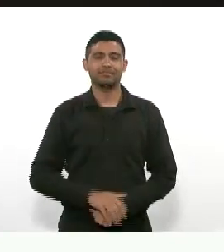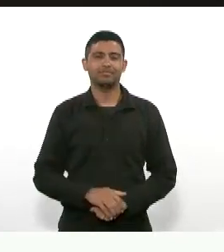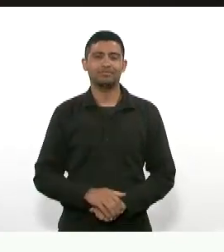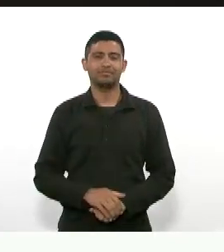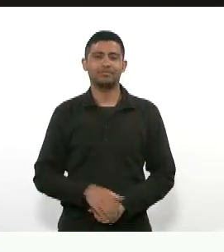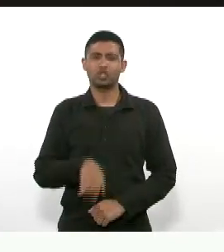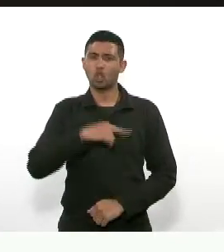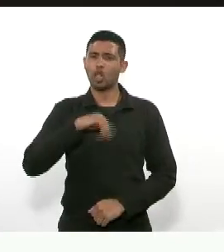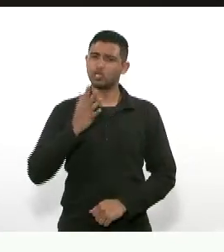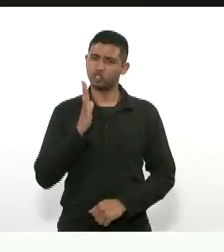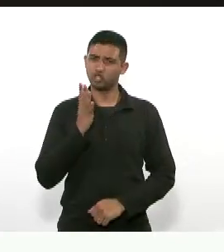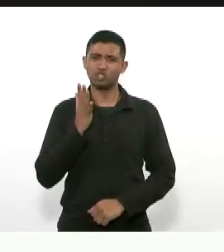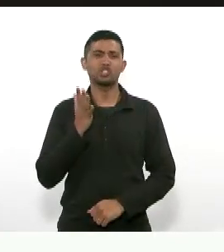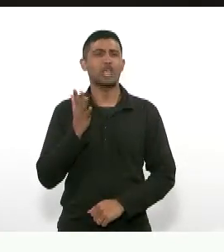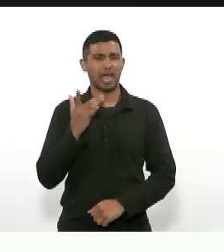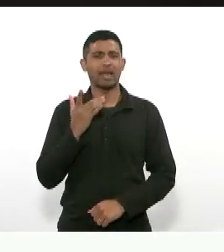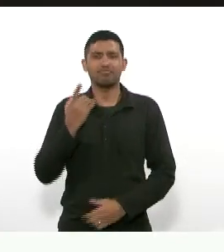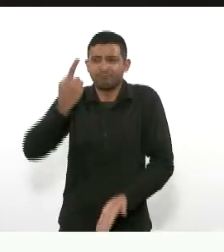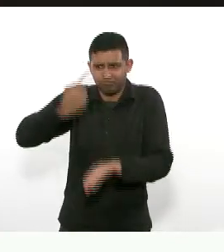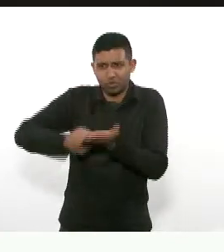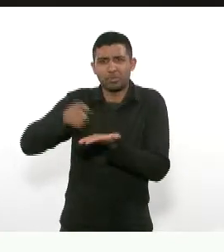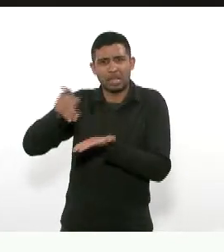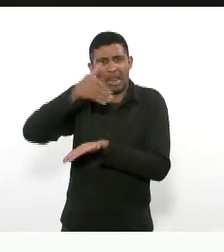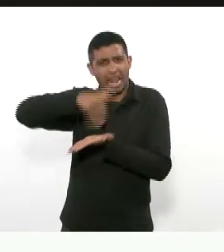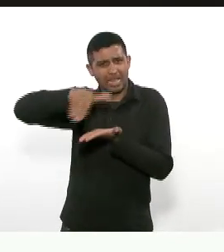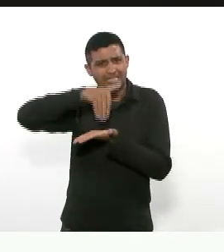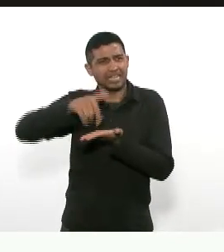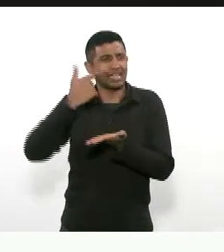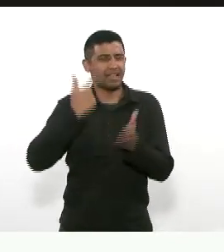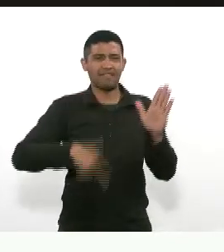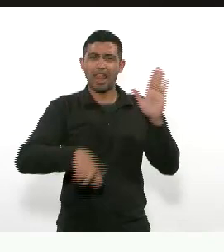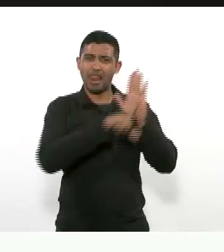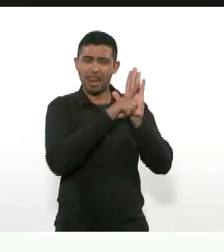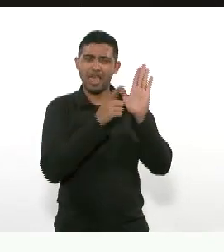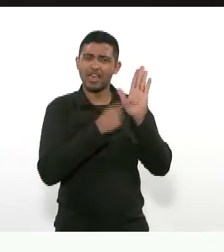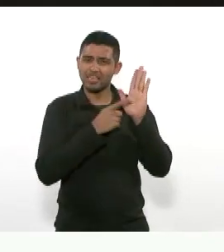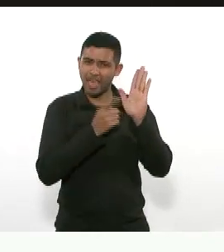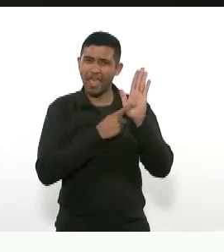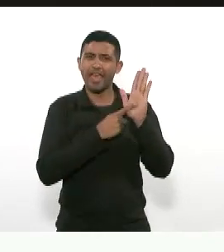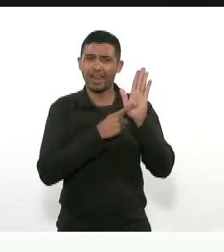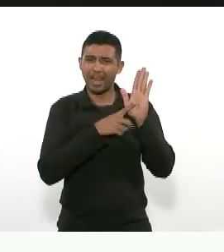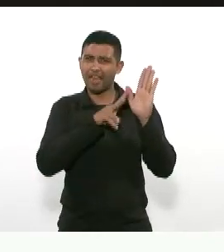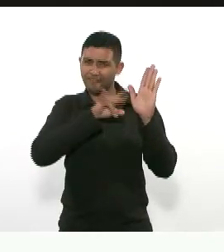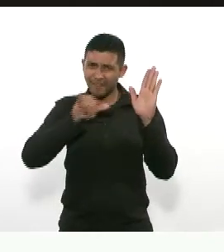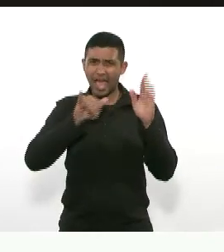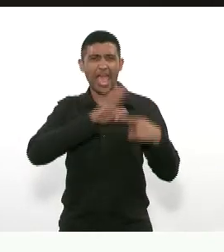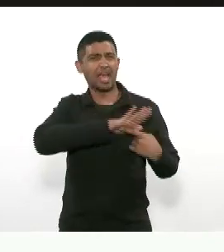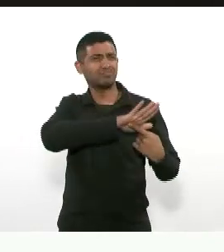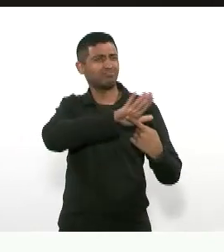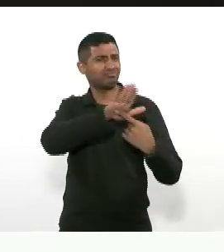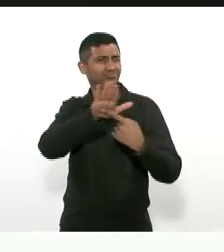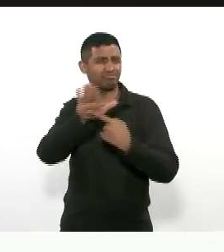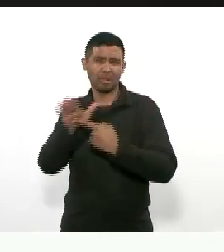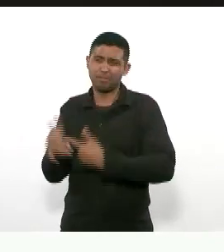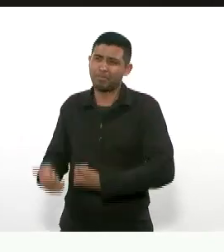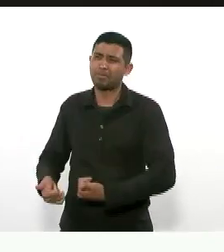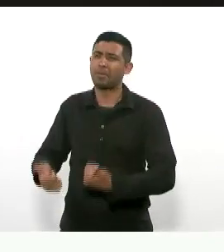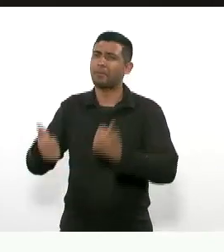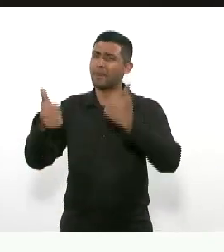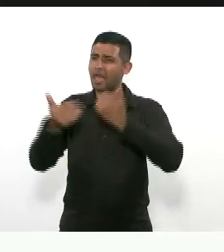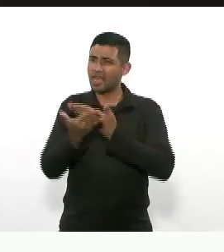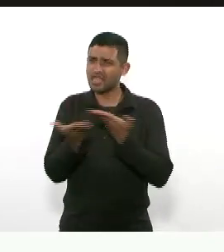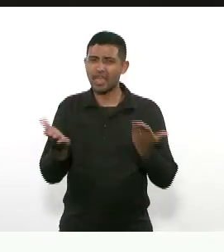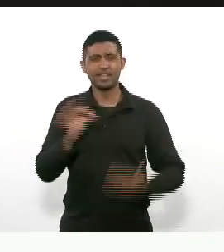já fechamos com o secretário que essa lei vem só trazer benefícios para os